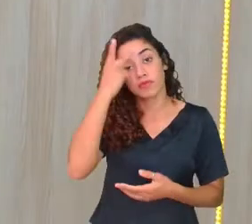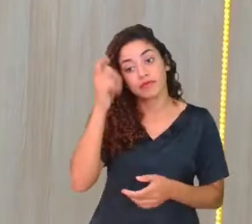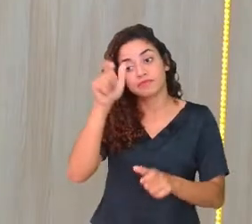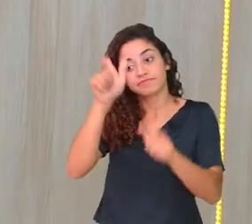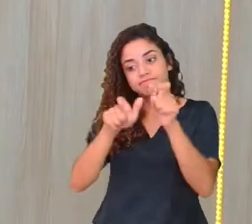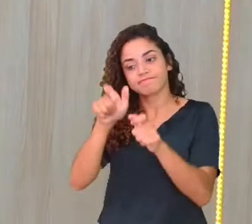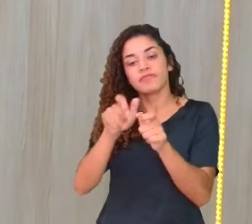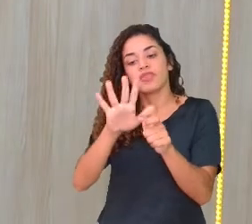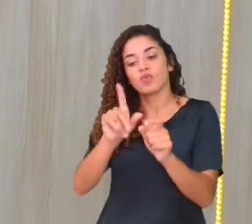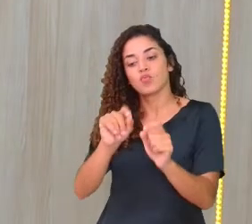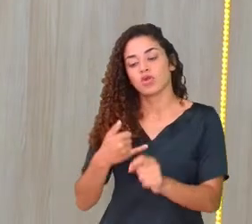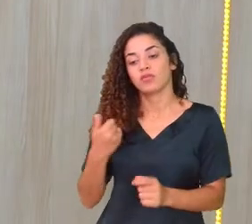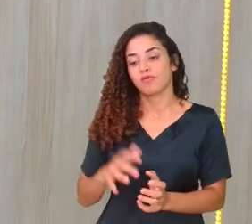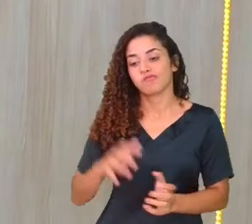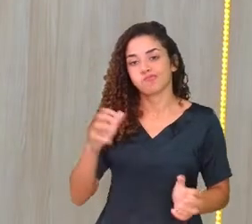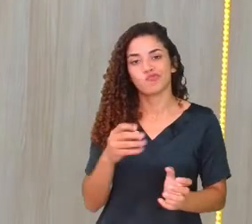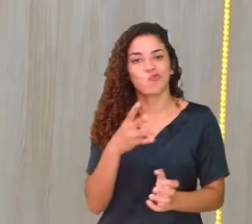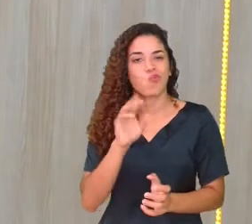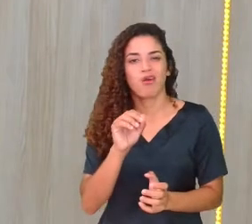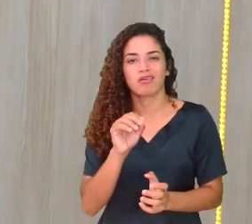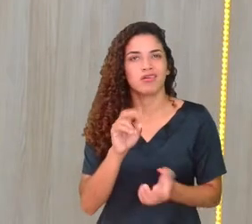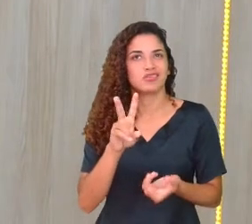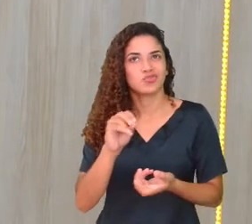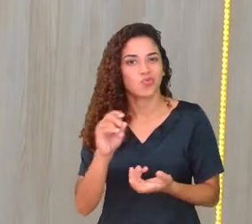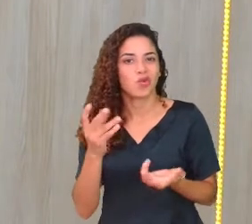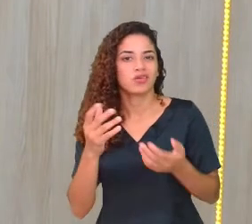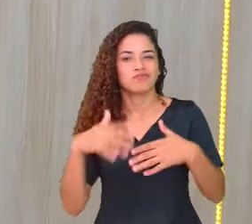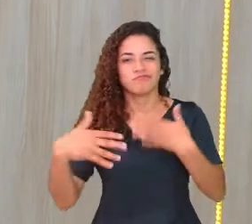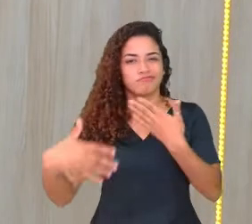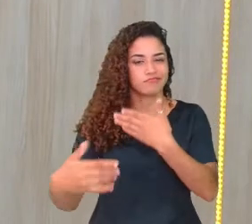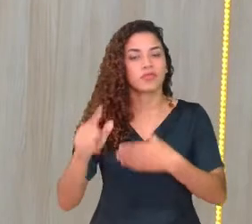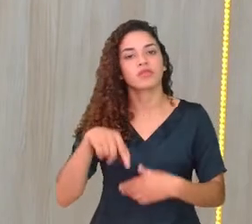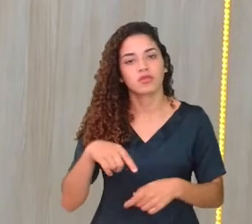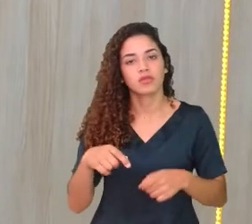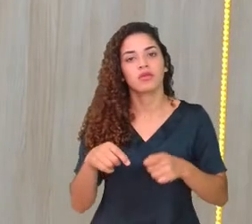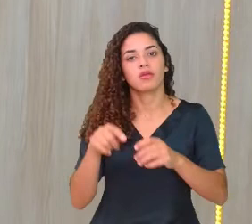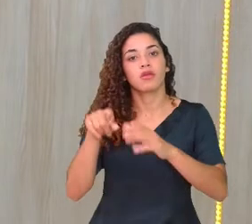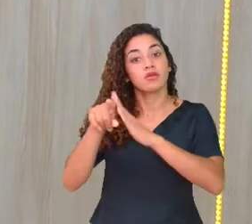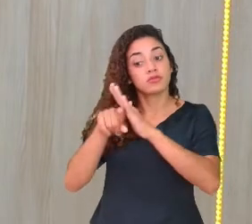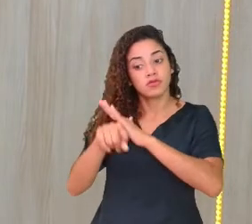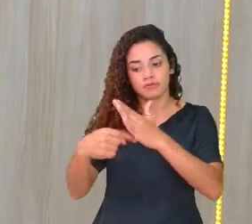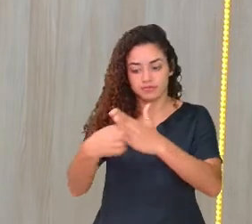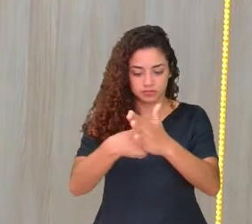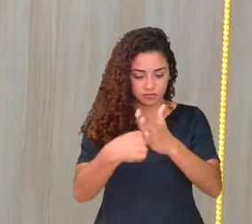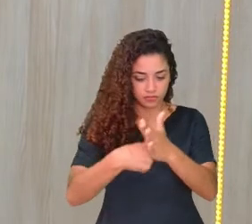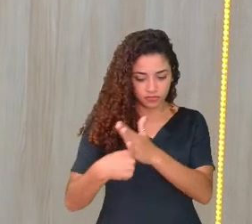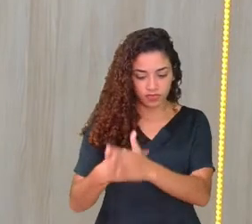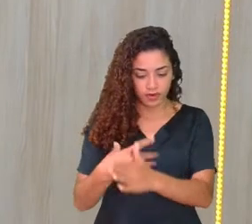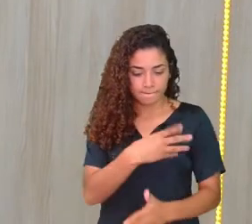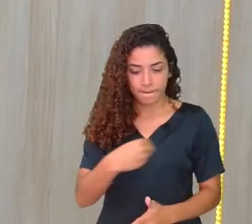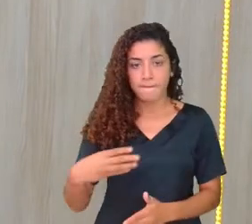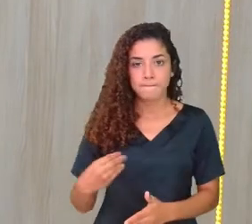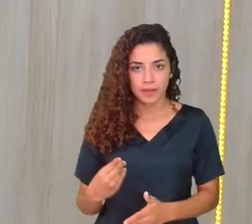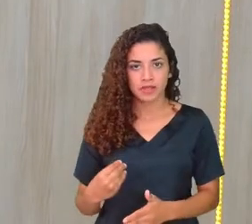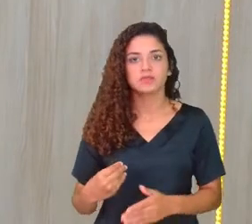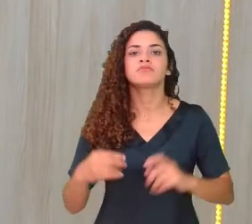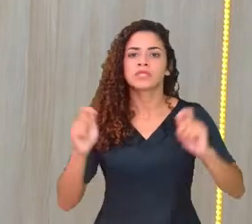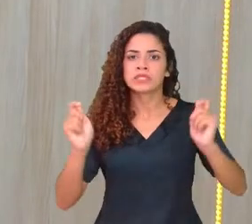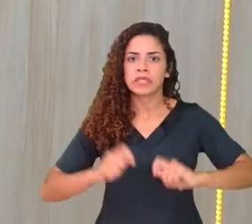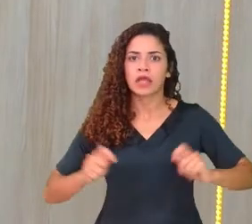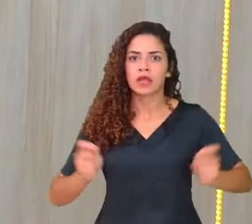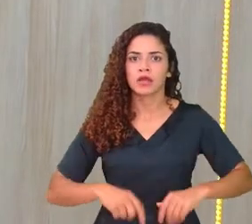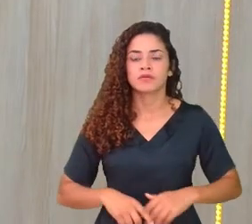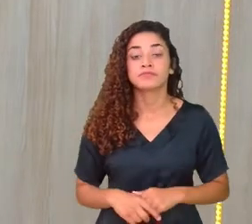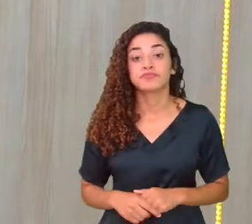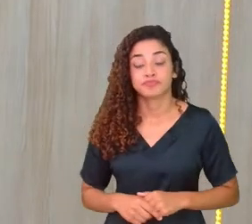dos 45, dos 50 anos, a questão da prevenção dos exames, não é? A mamografia, a